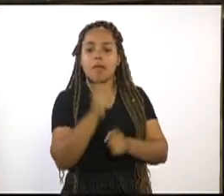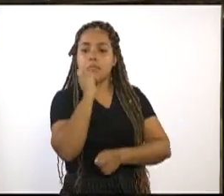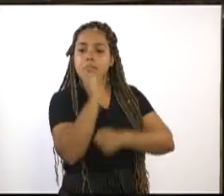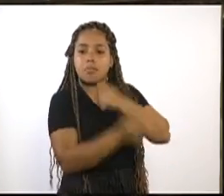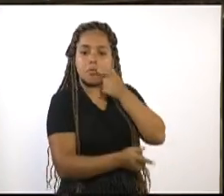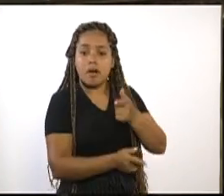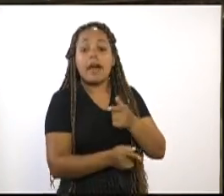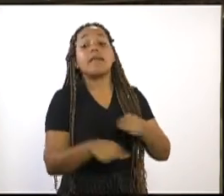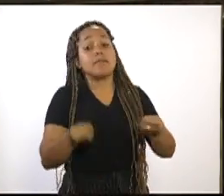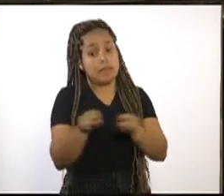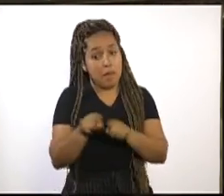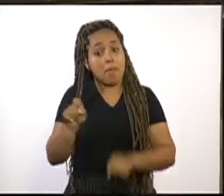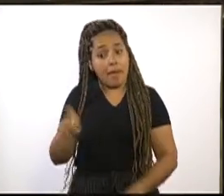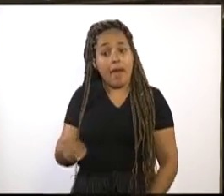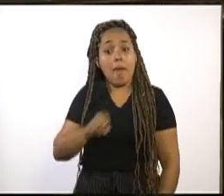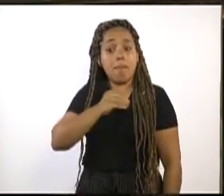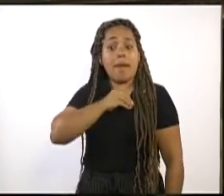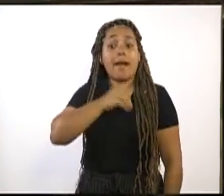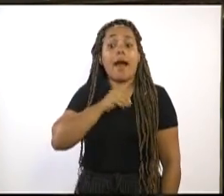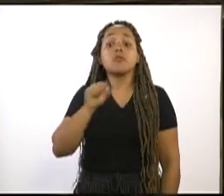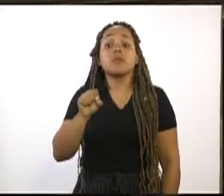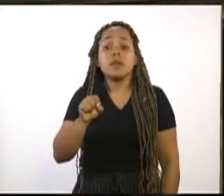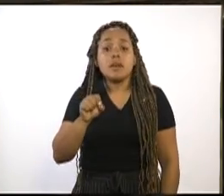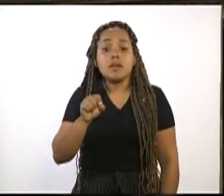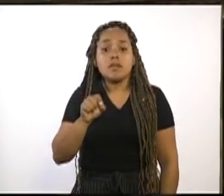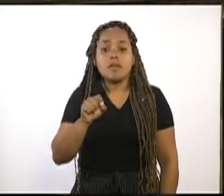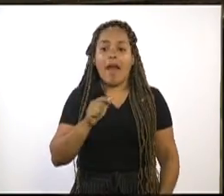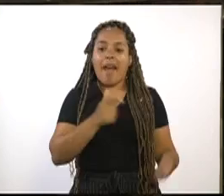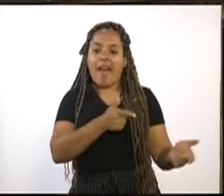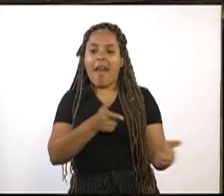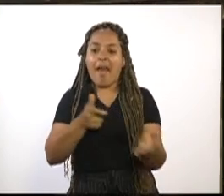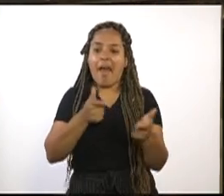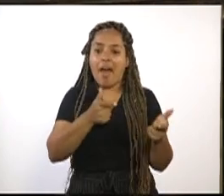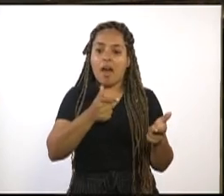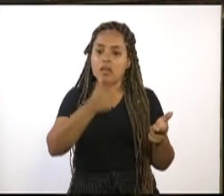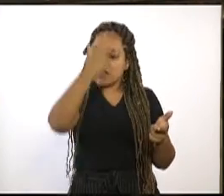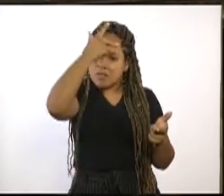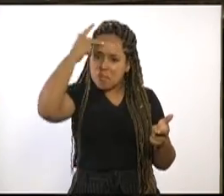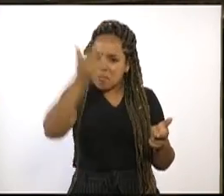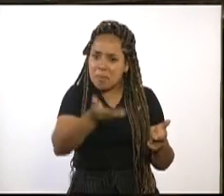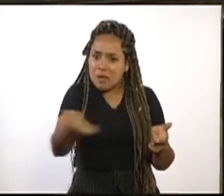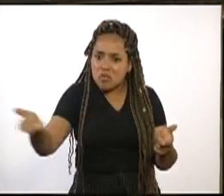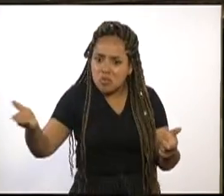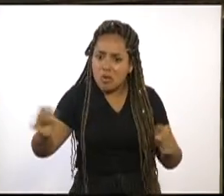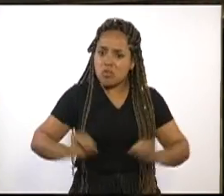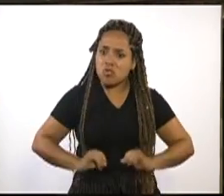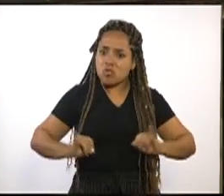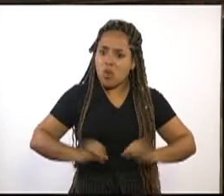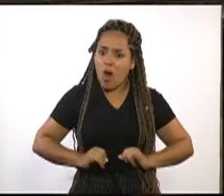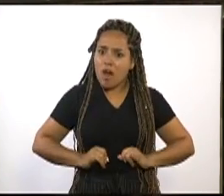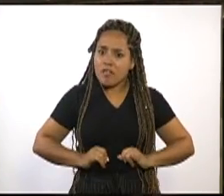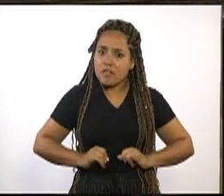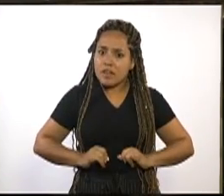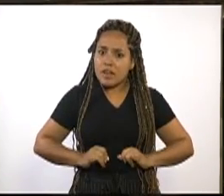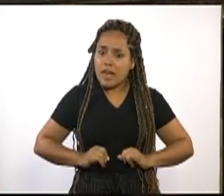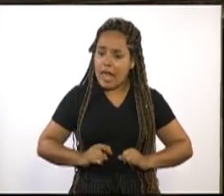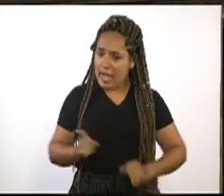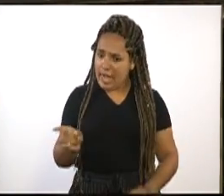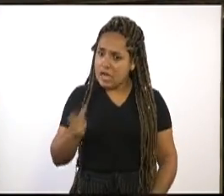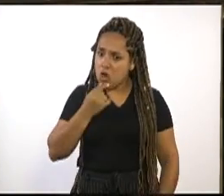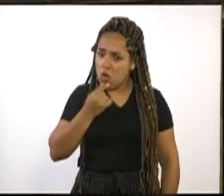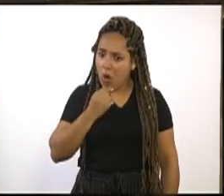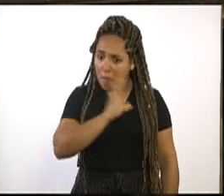também é pecado, escarnecer do sofrimento daqueles a quem ele, como homem cristão, por